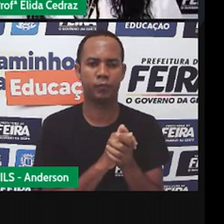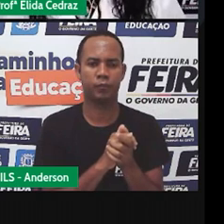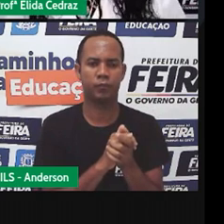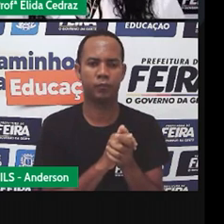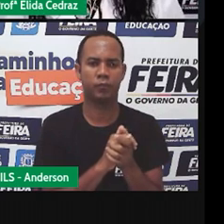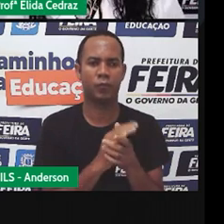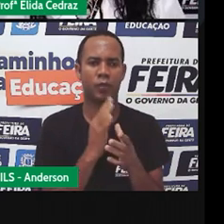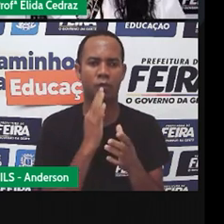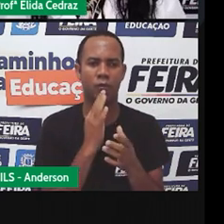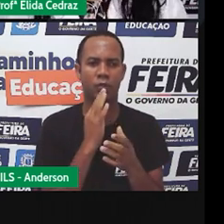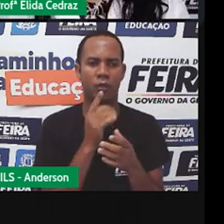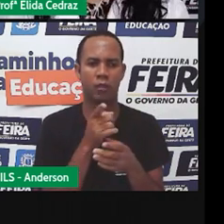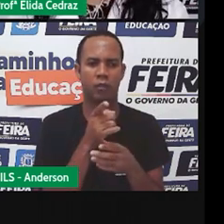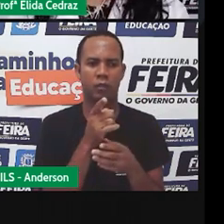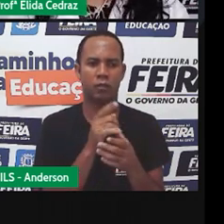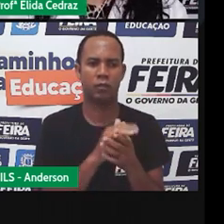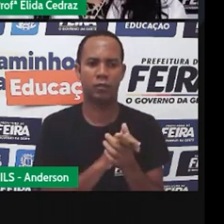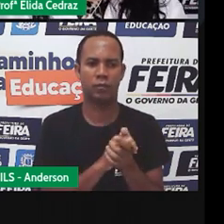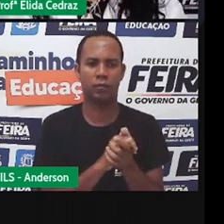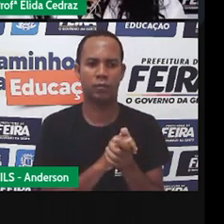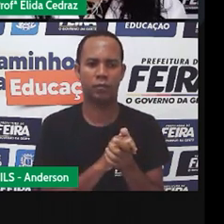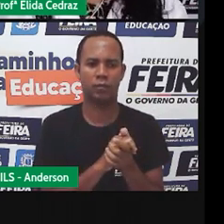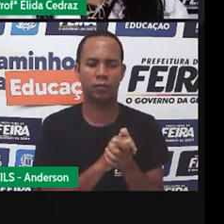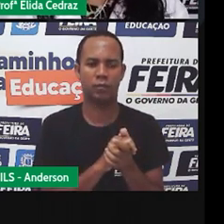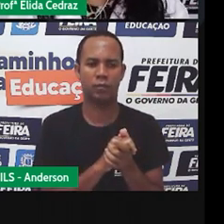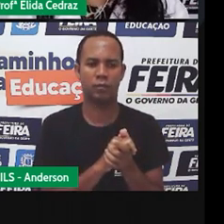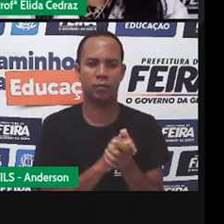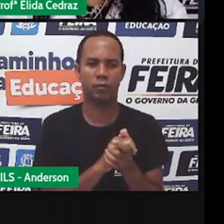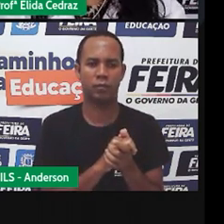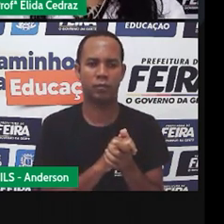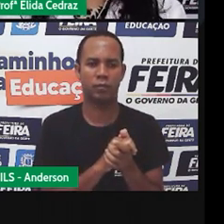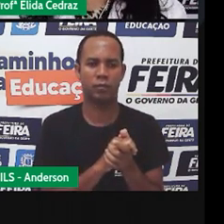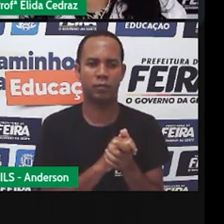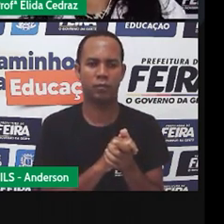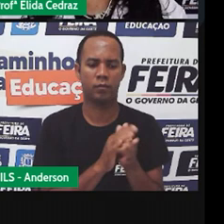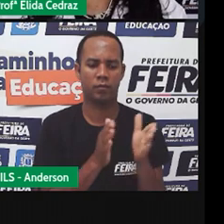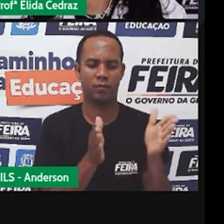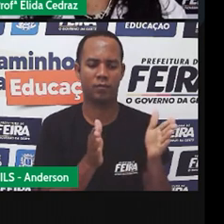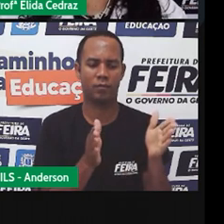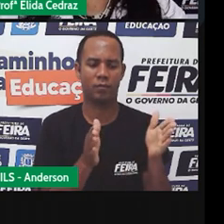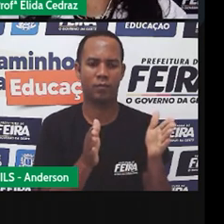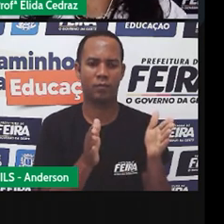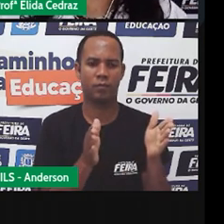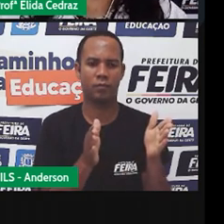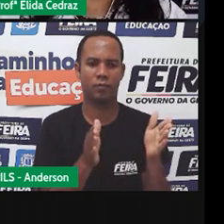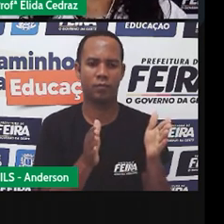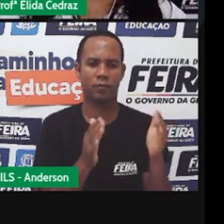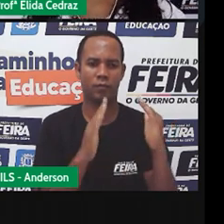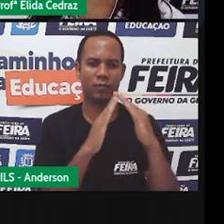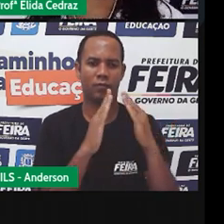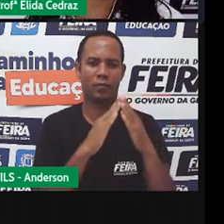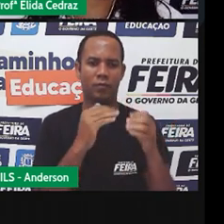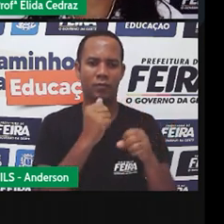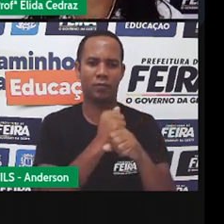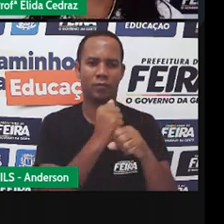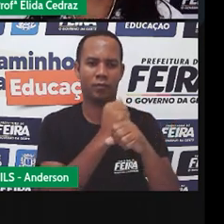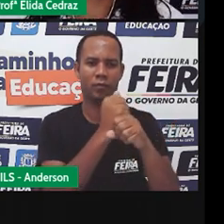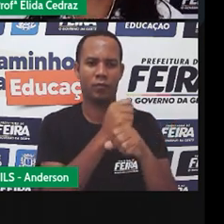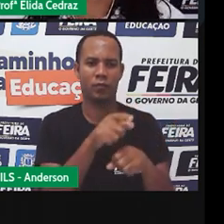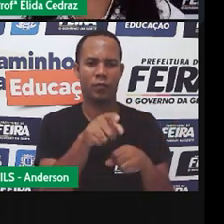Esses vocês também conhecem. Um bloco e uma pedra de... Qual é o